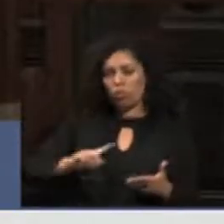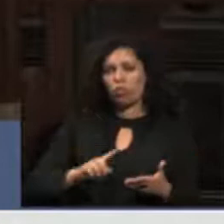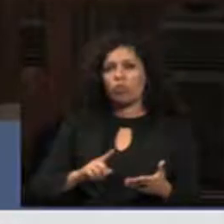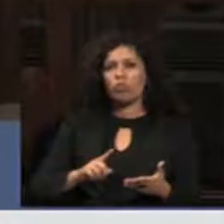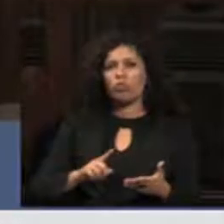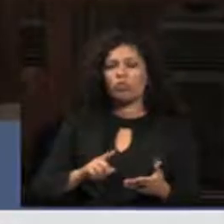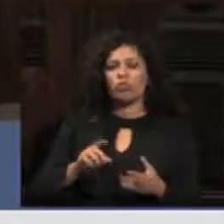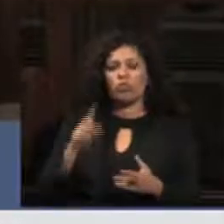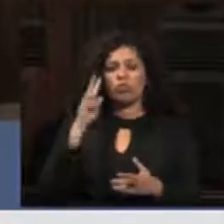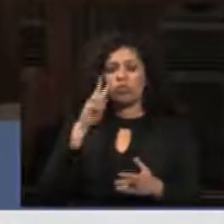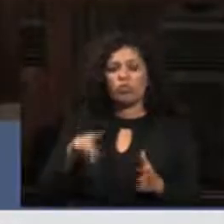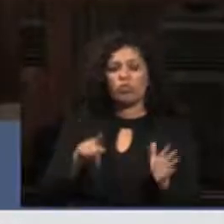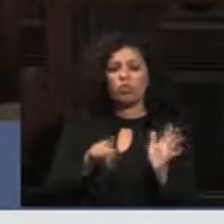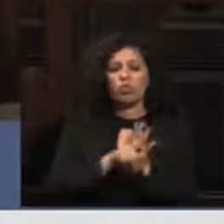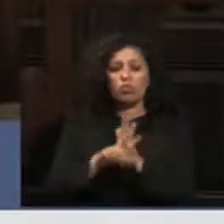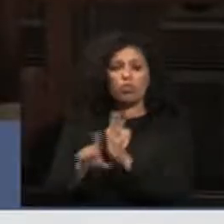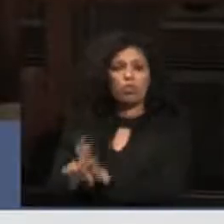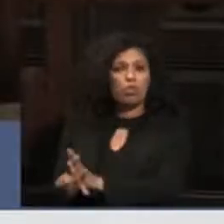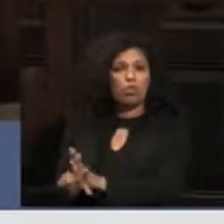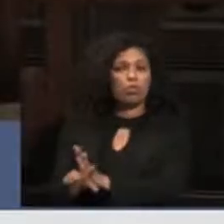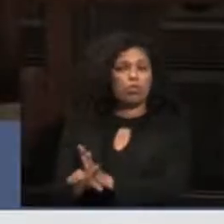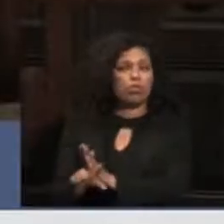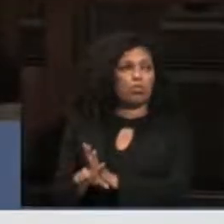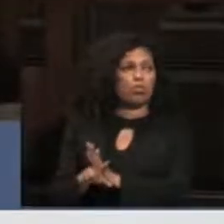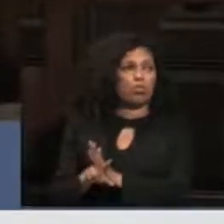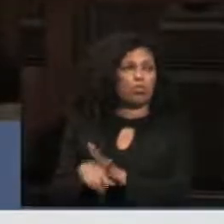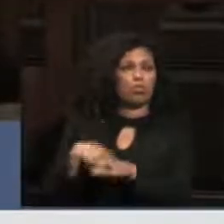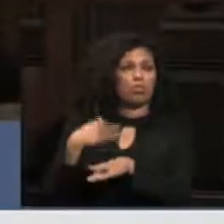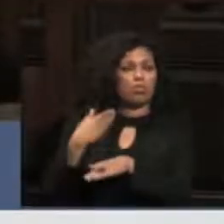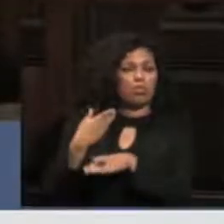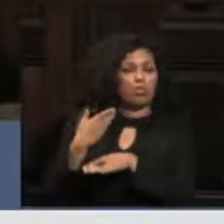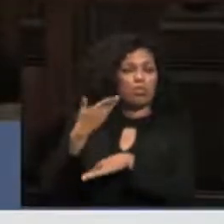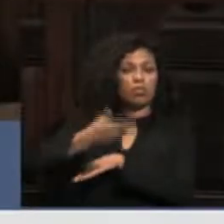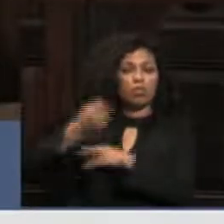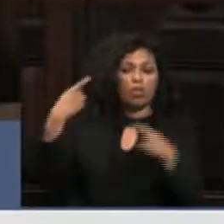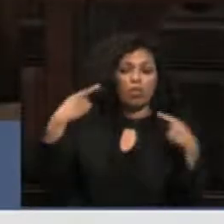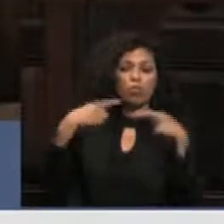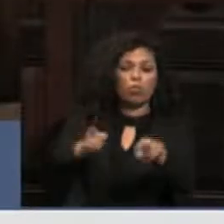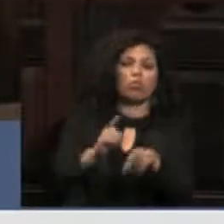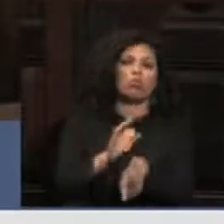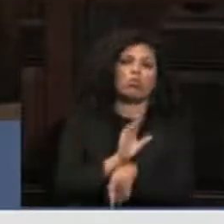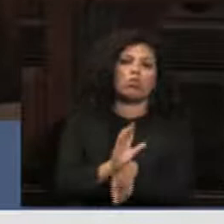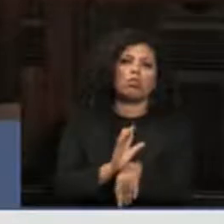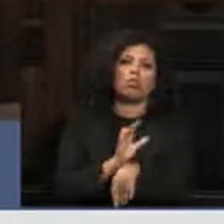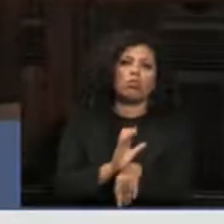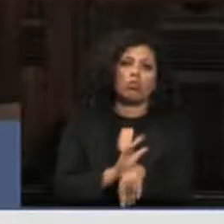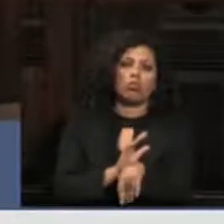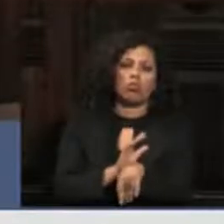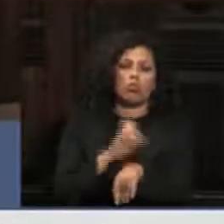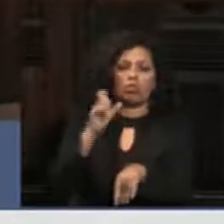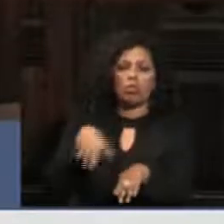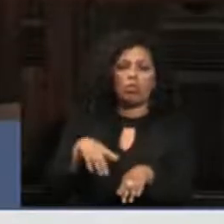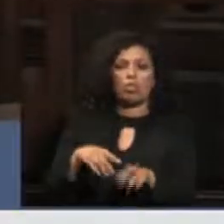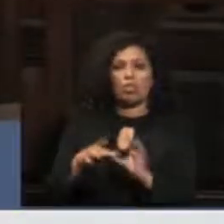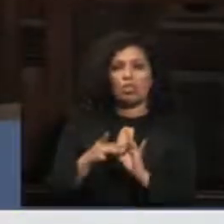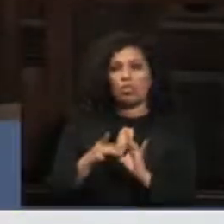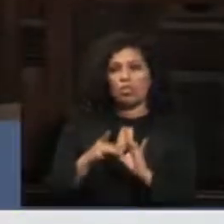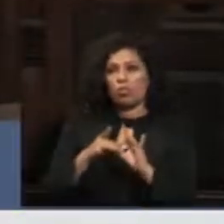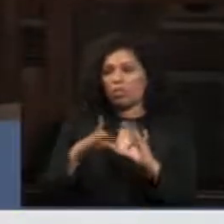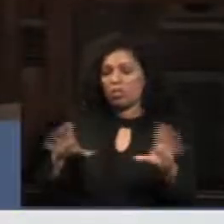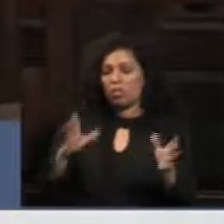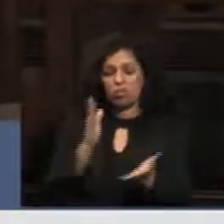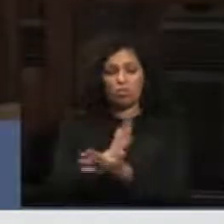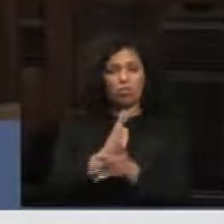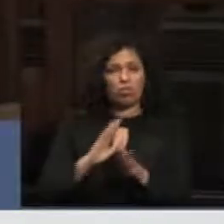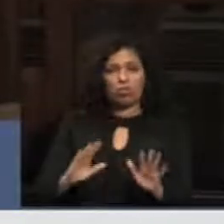projeto que se contrapõe ao mínimo de liberdade, de vivência